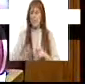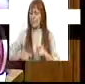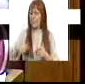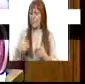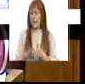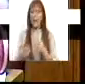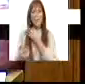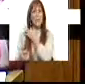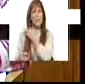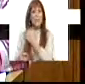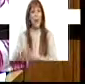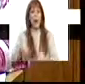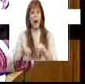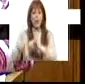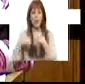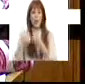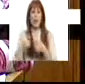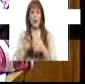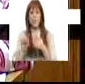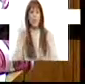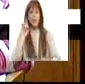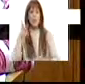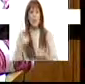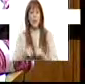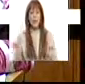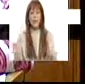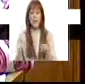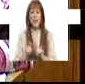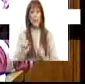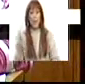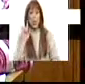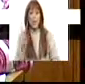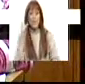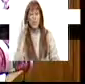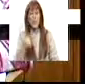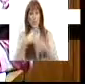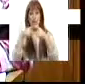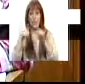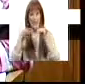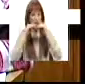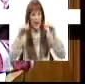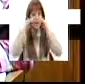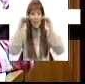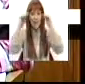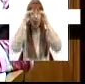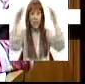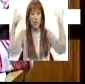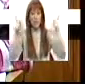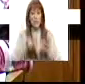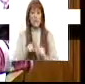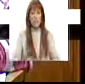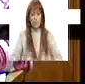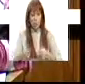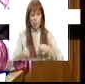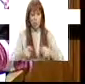enriquecer também a sociedade numa componente que é fundamental, que é da promoção da sua qualidade de vida aos mais diferentes níveis e da